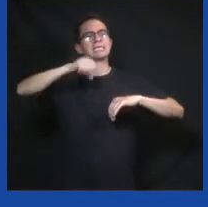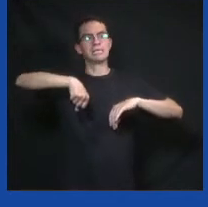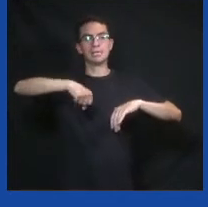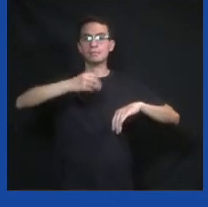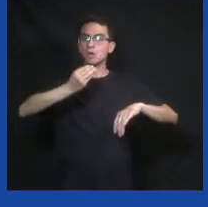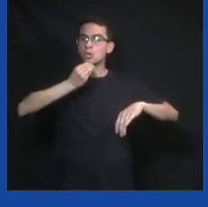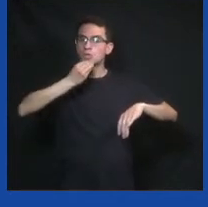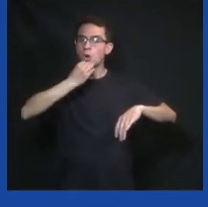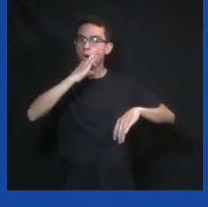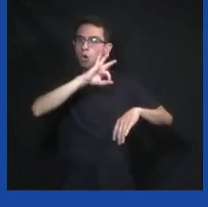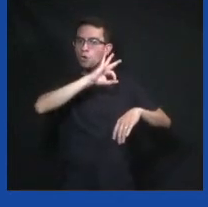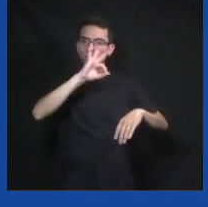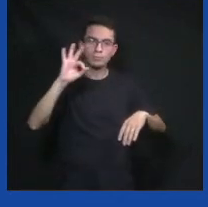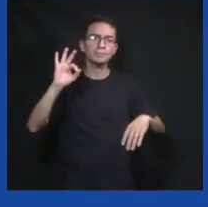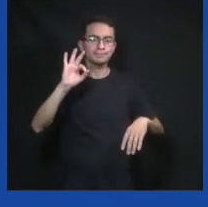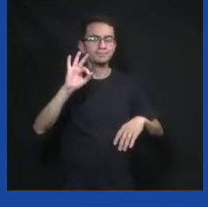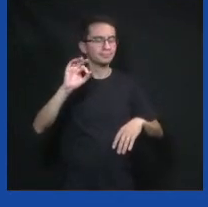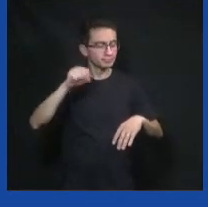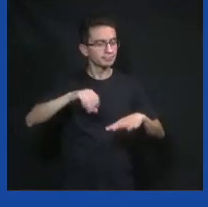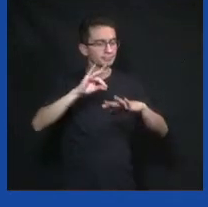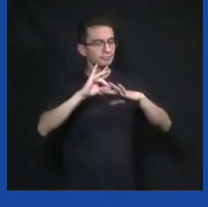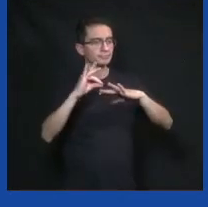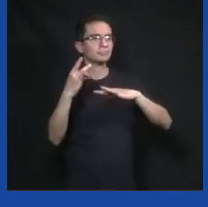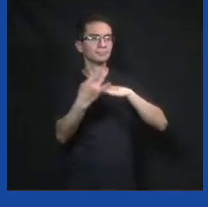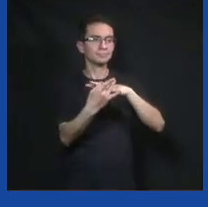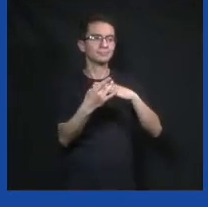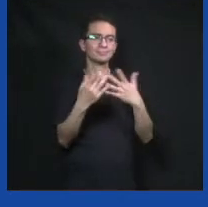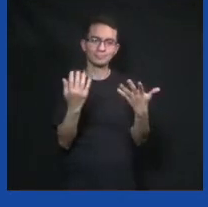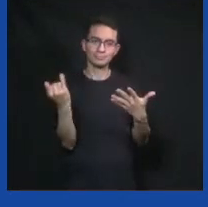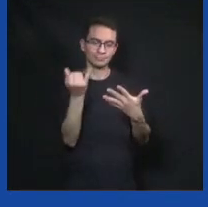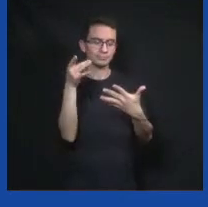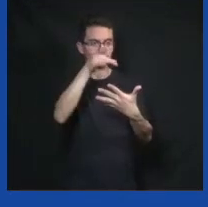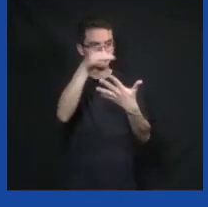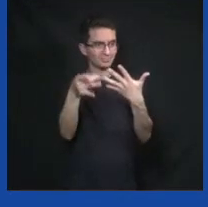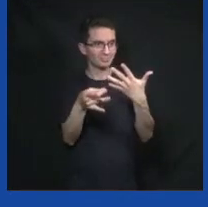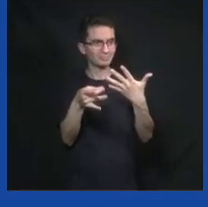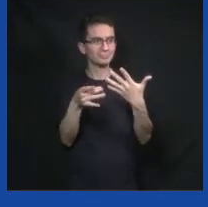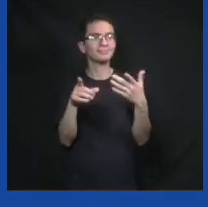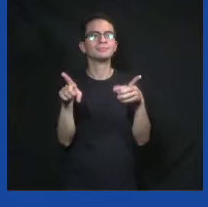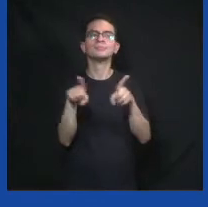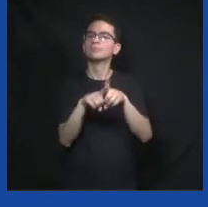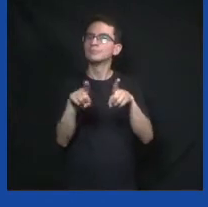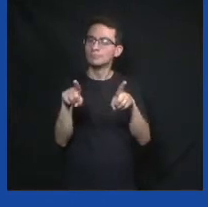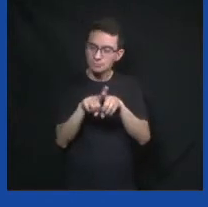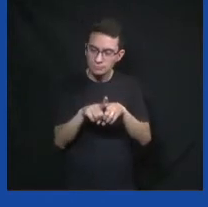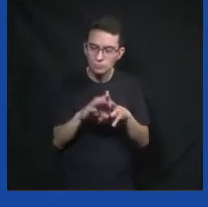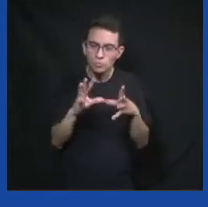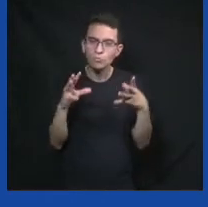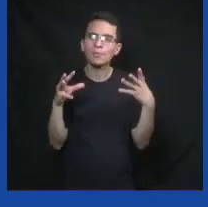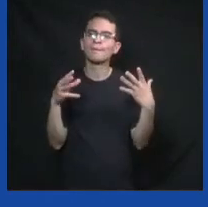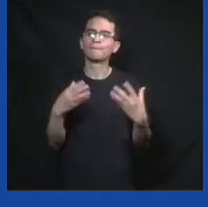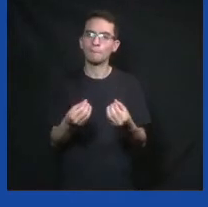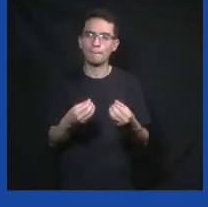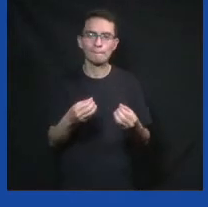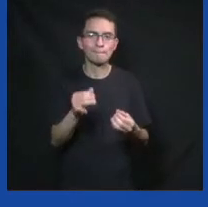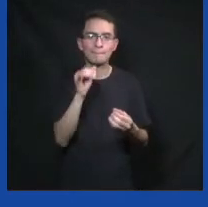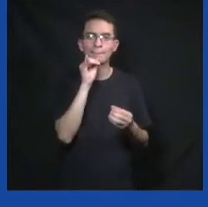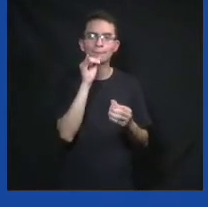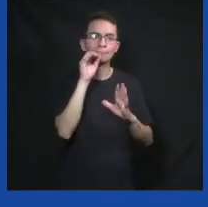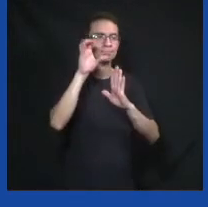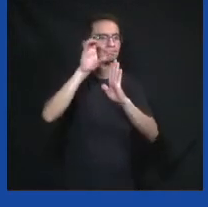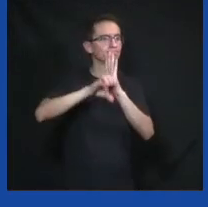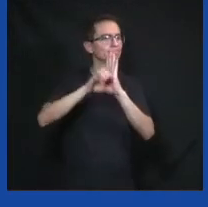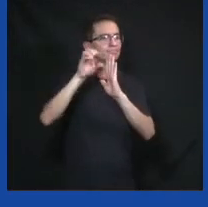não consigo, assim como a Alex, pensar num processo de educação política hoje, uma educação cidadã, sem passar pelas mídias. Nosso currículo de referência que a gente tem levado